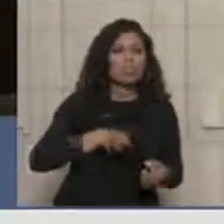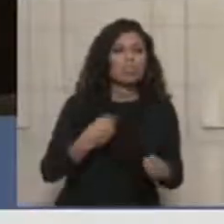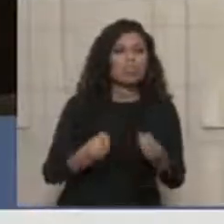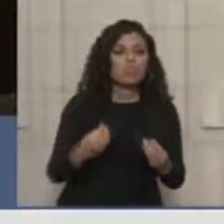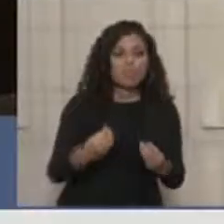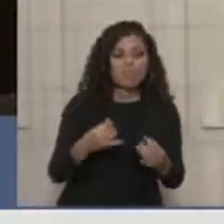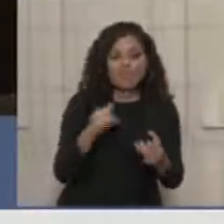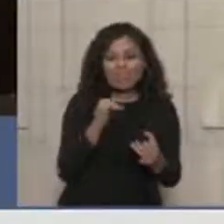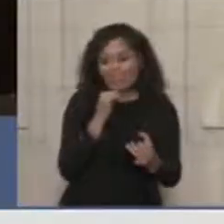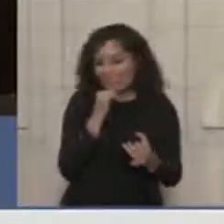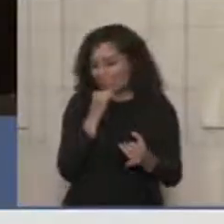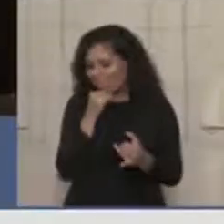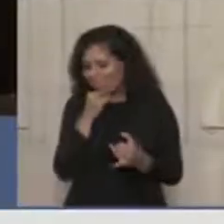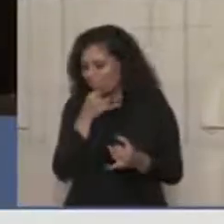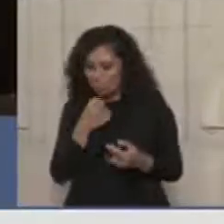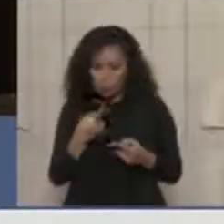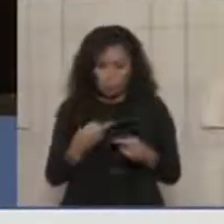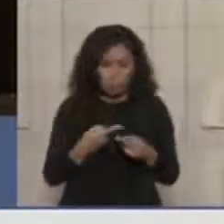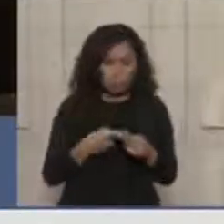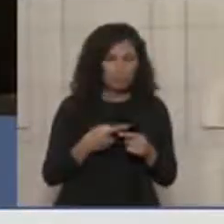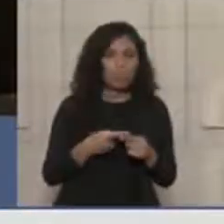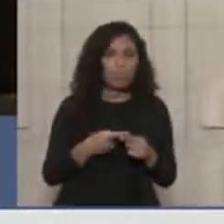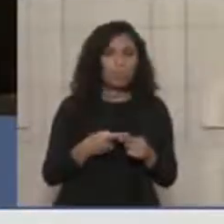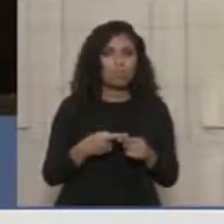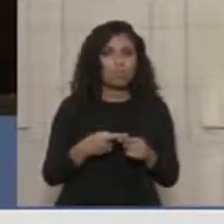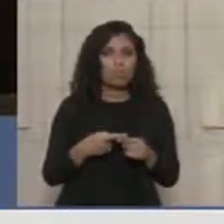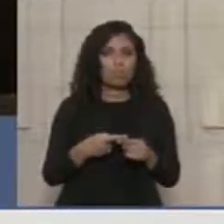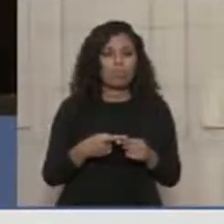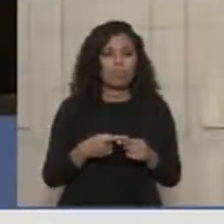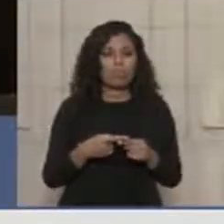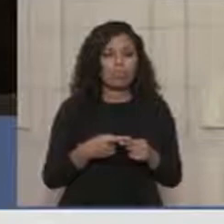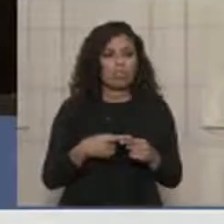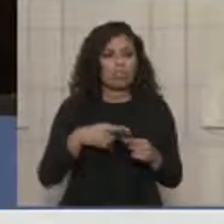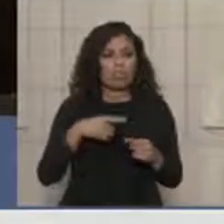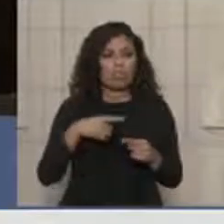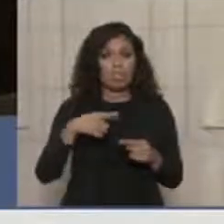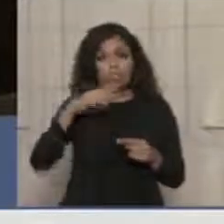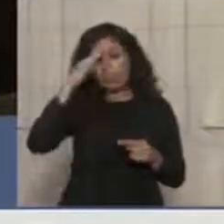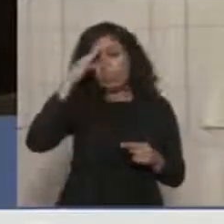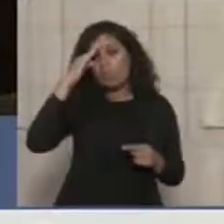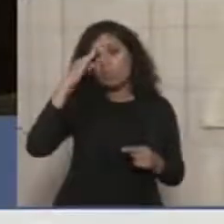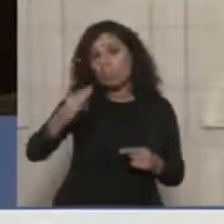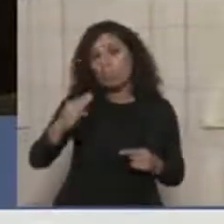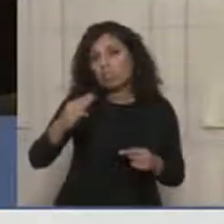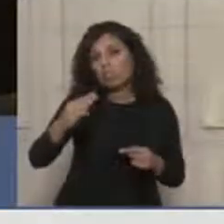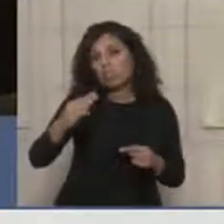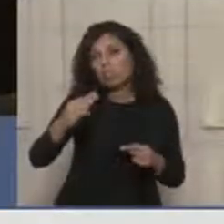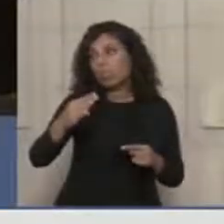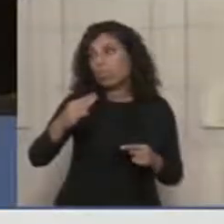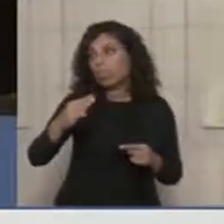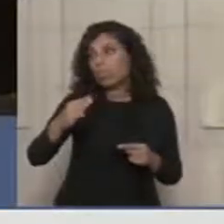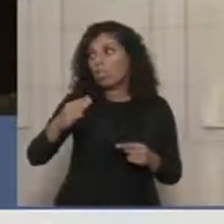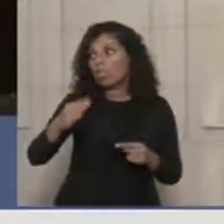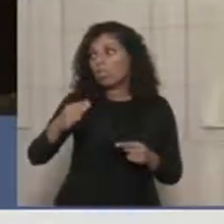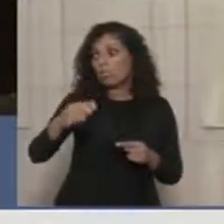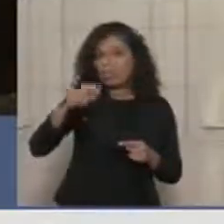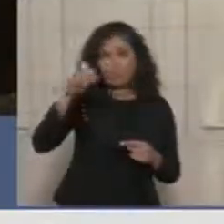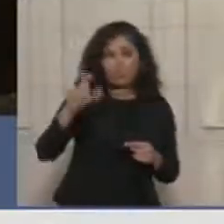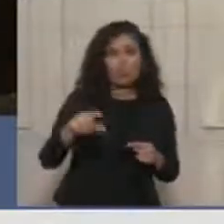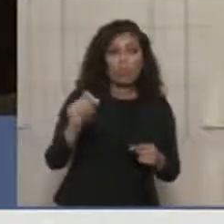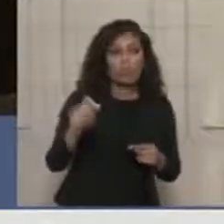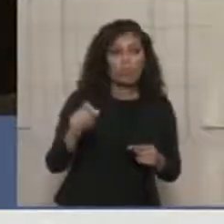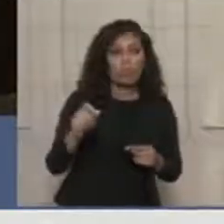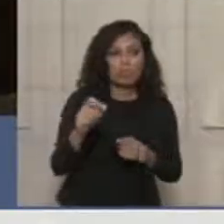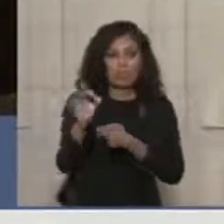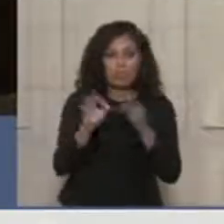consternado. Consternado porque há uma prioridade em se realizar a política